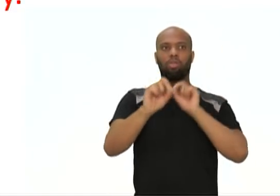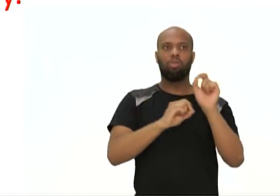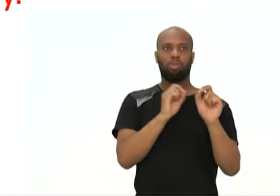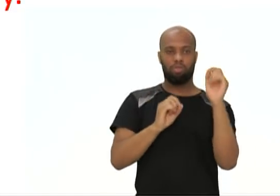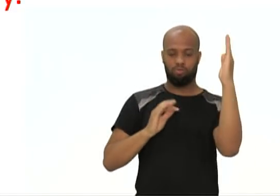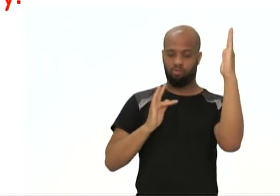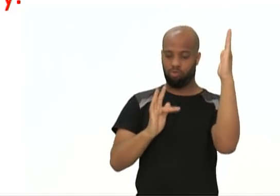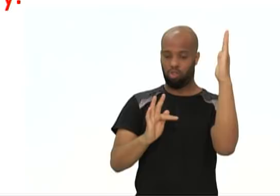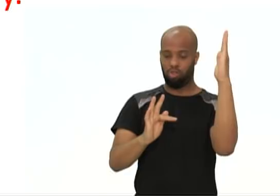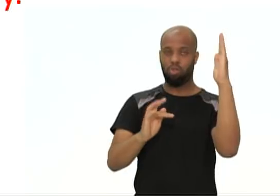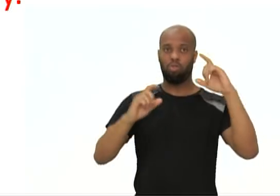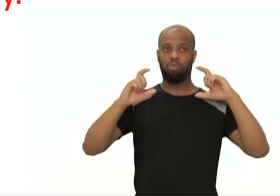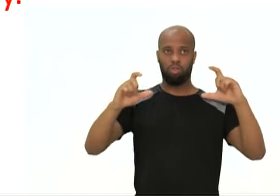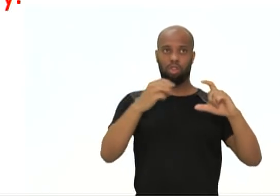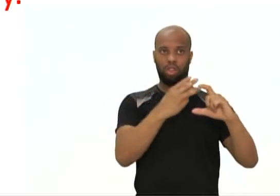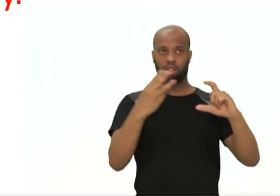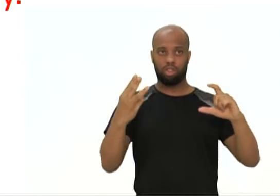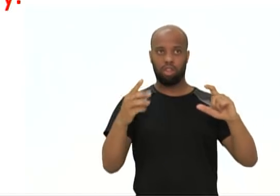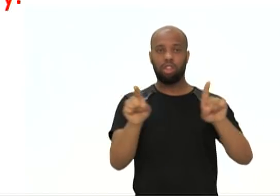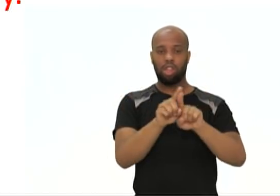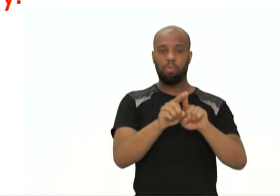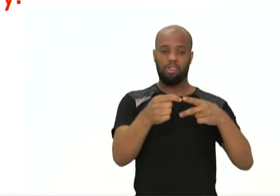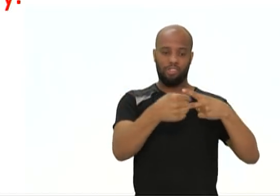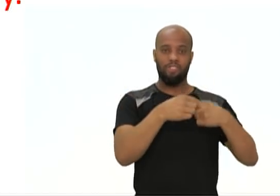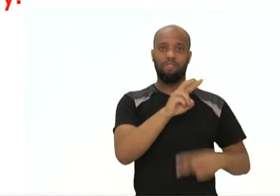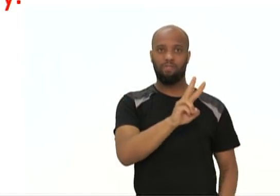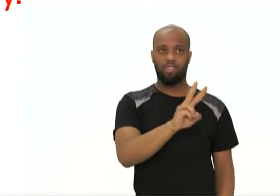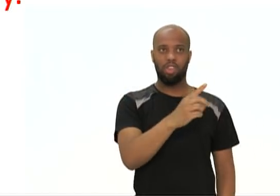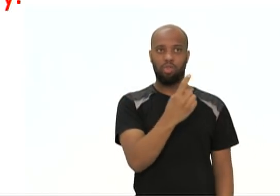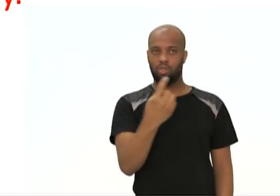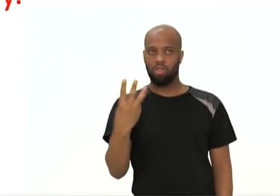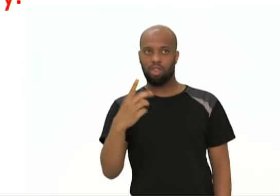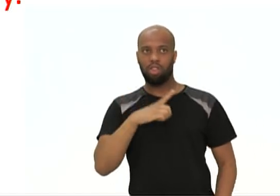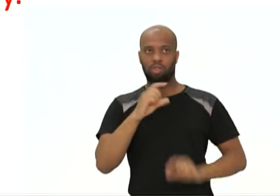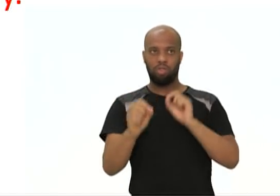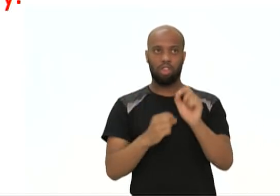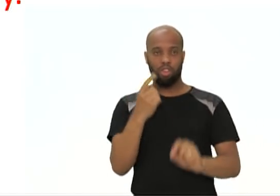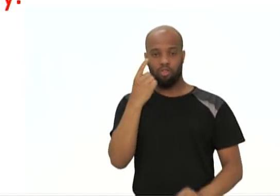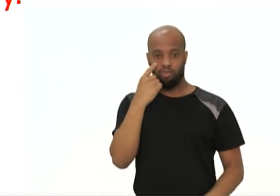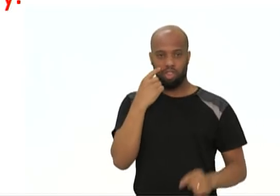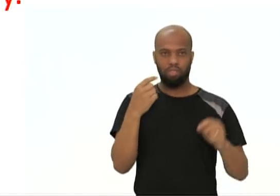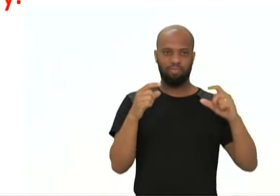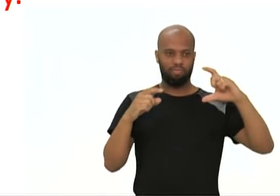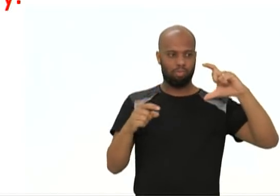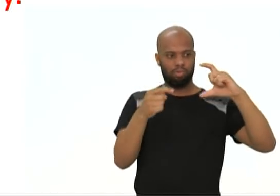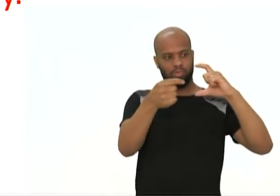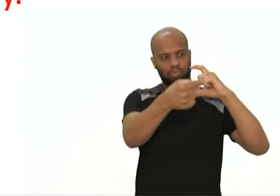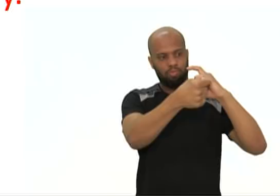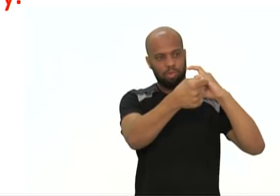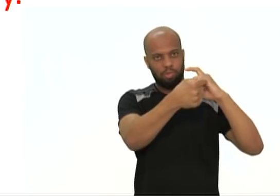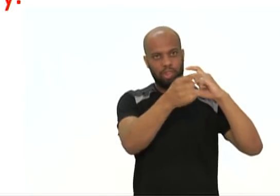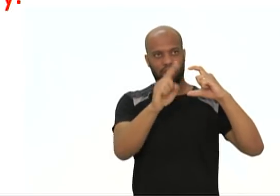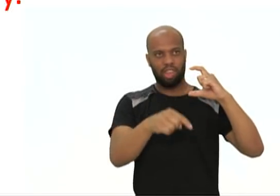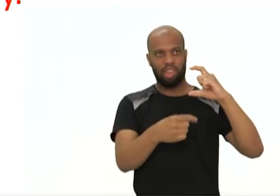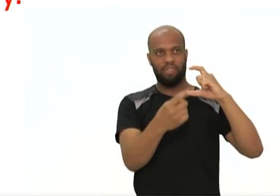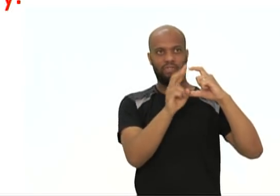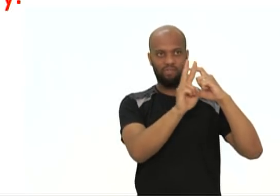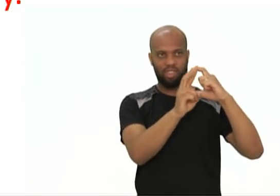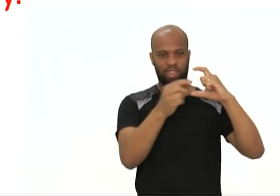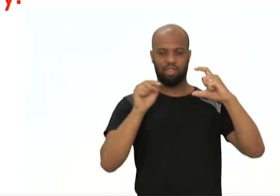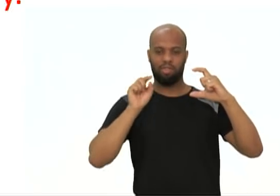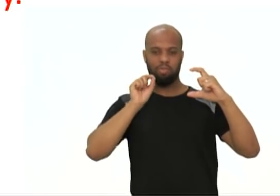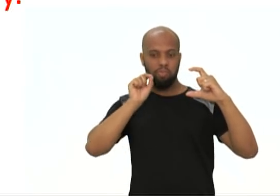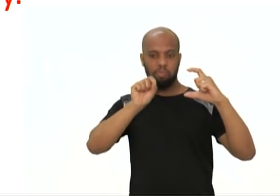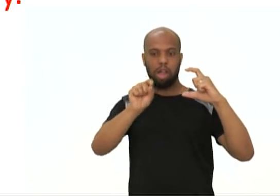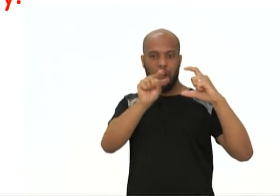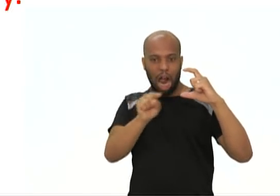o vértice, coordenadas 1, 1, 3, localizei aqui, ó, o vértice e o foco. Eu fiz um bolão no foco, né? Ficou grande, acho que